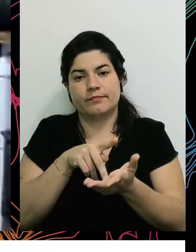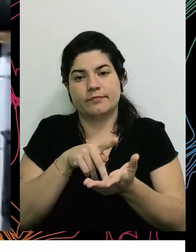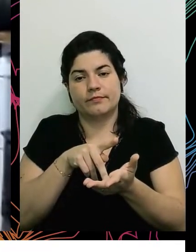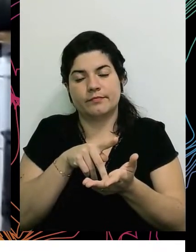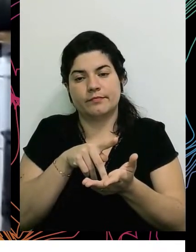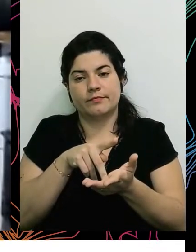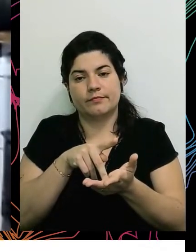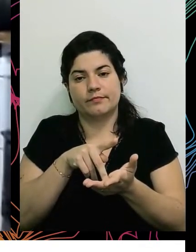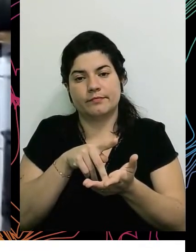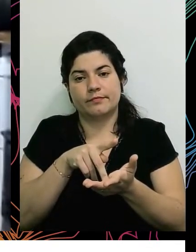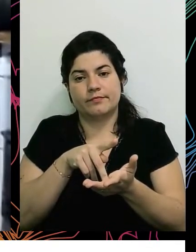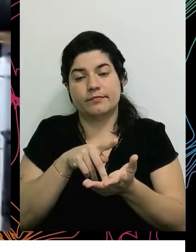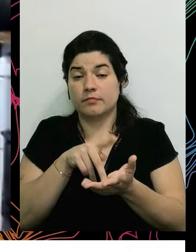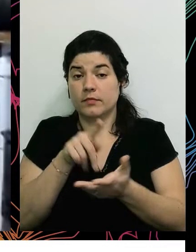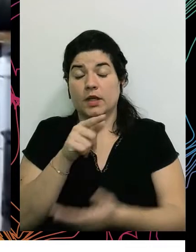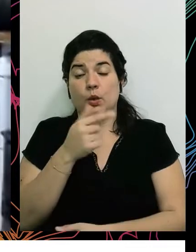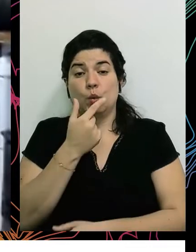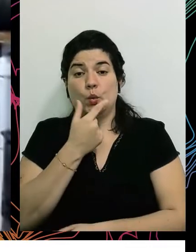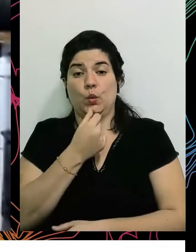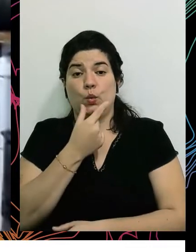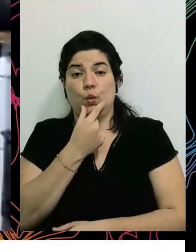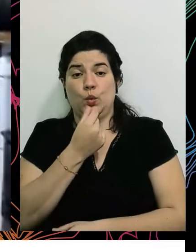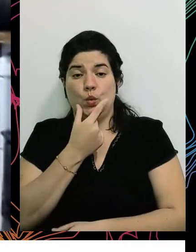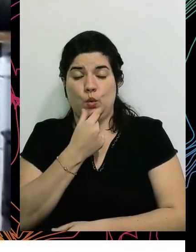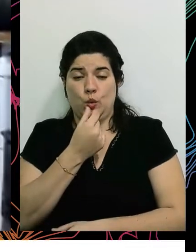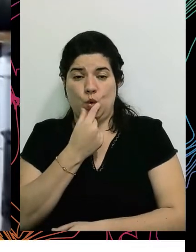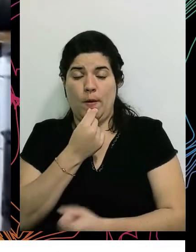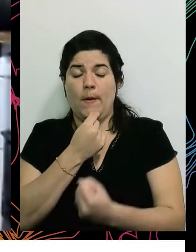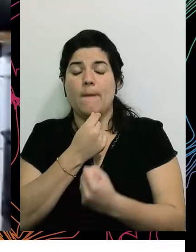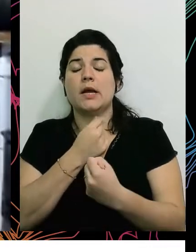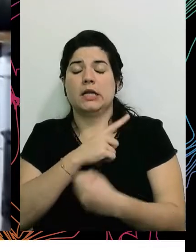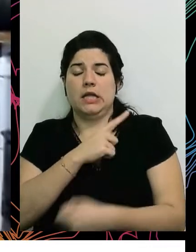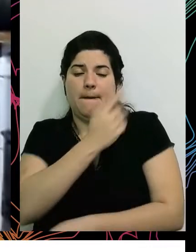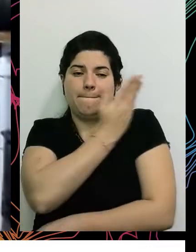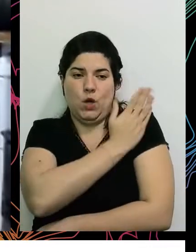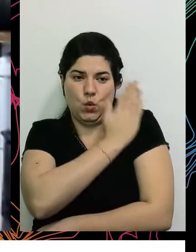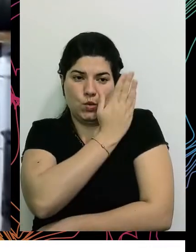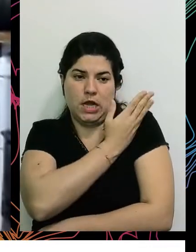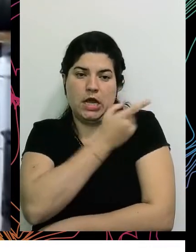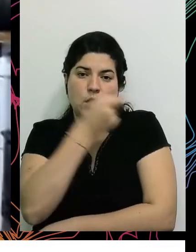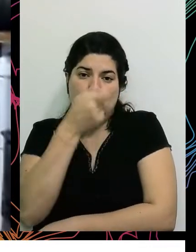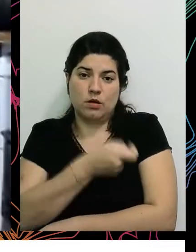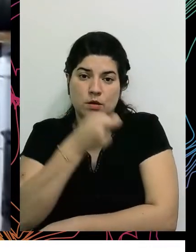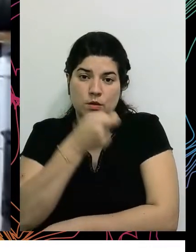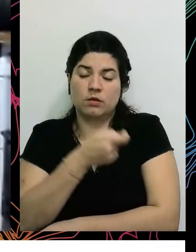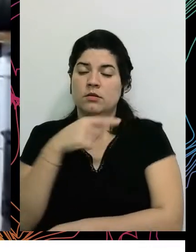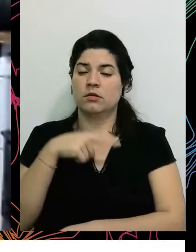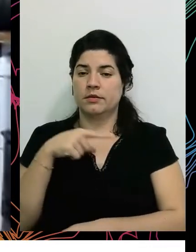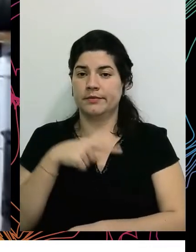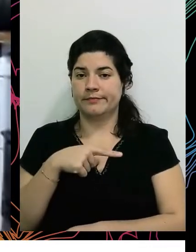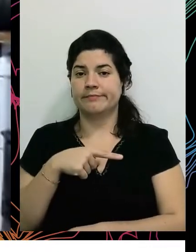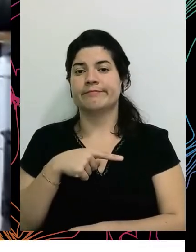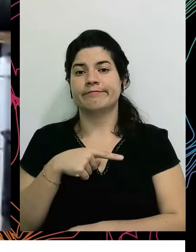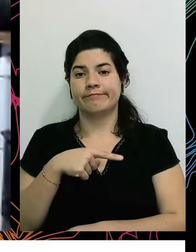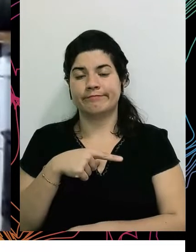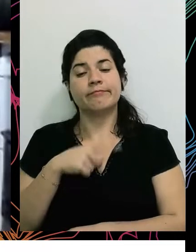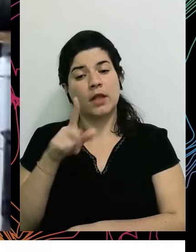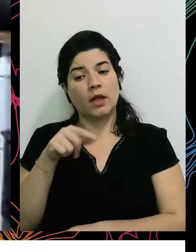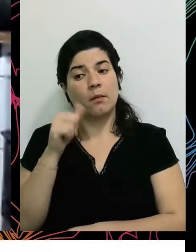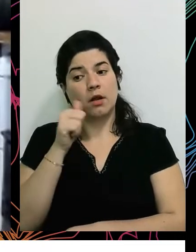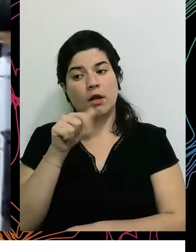o machismo, o preconceito ainda imperava e que a gente vem mudando isso com a nossa